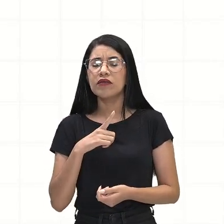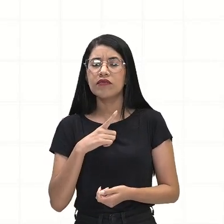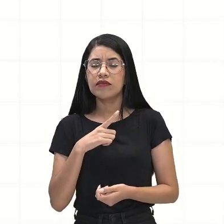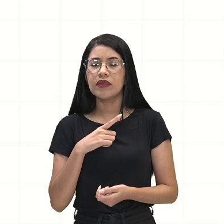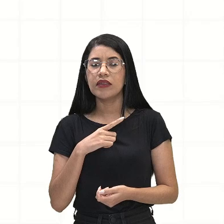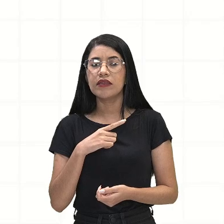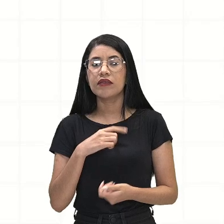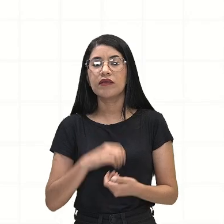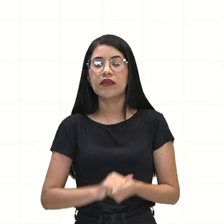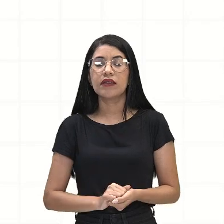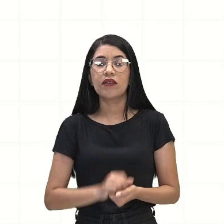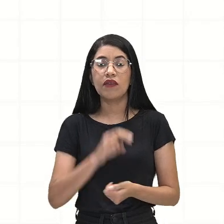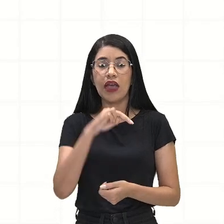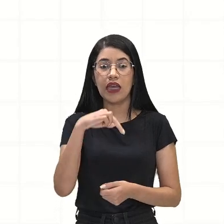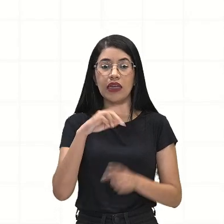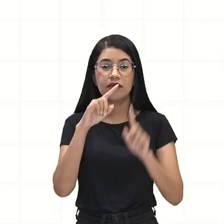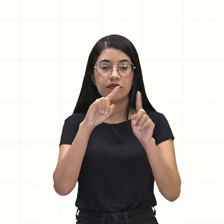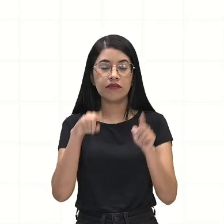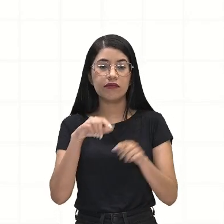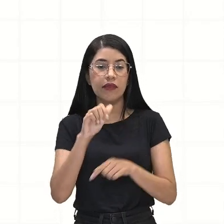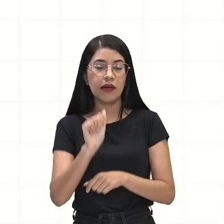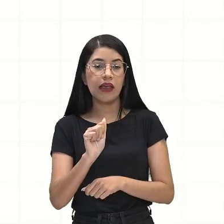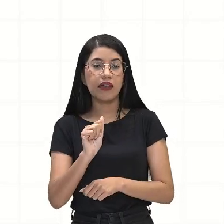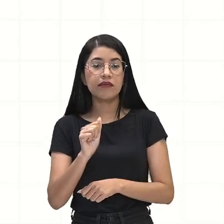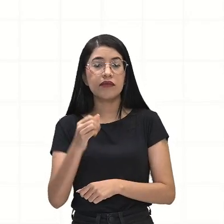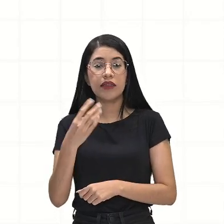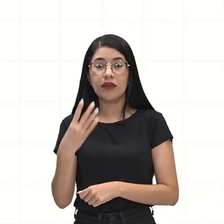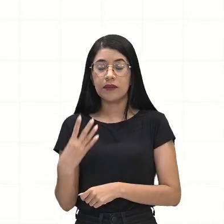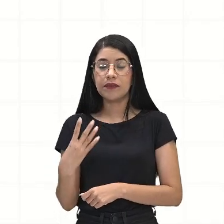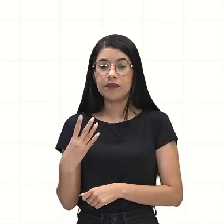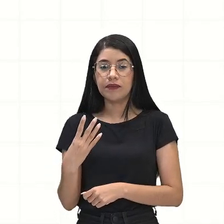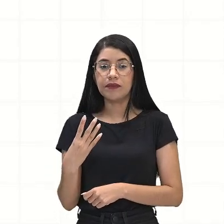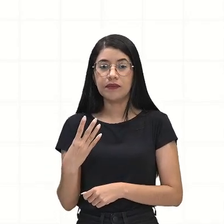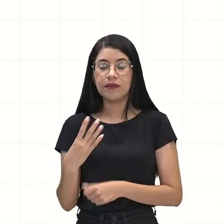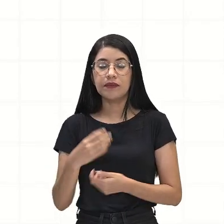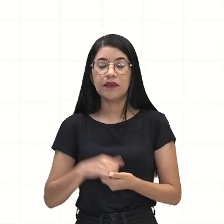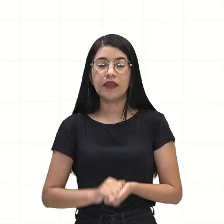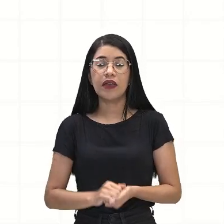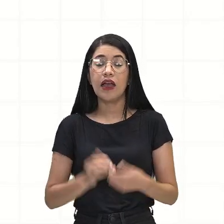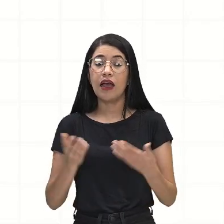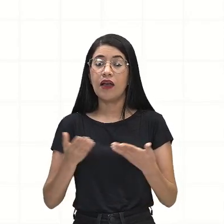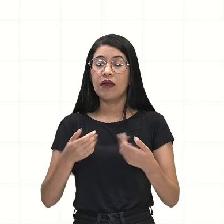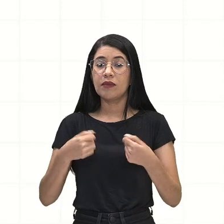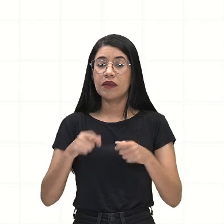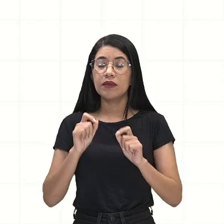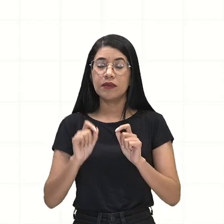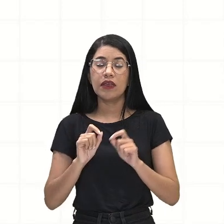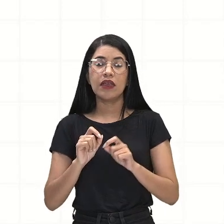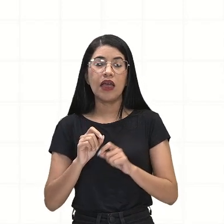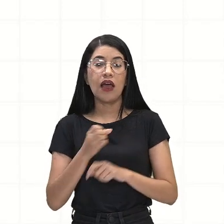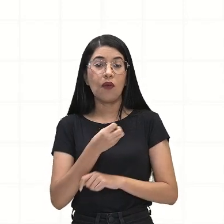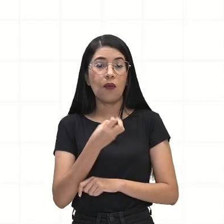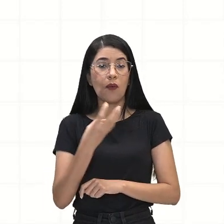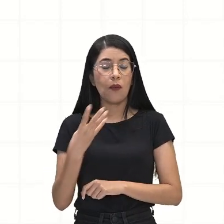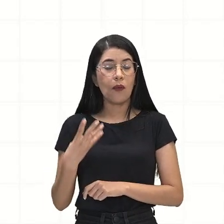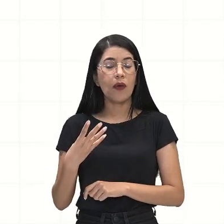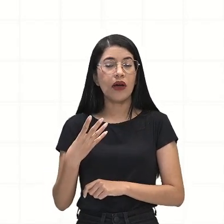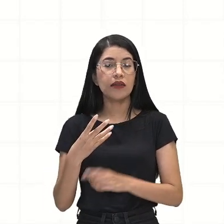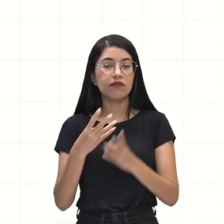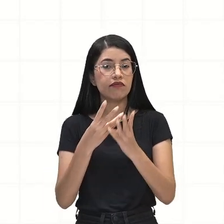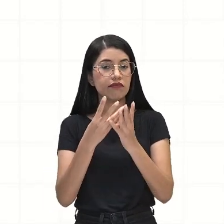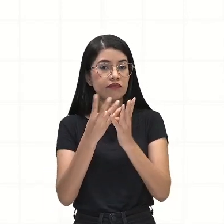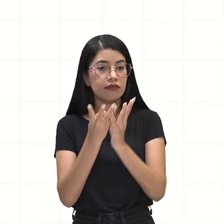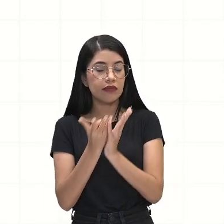número de elementos do evento A é de 4. Pronto, eu só preciso disso aqui, que é a quantidade de elementos do